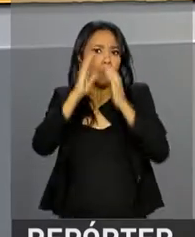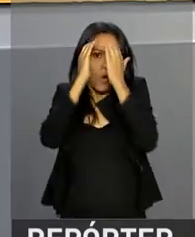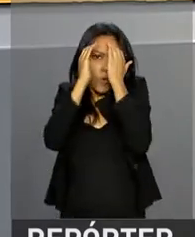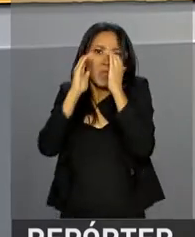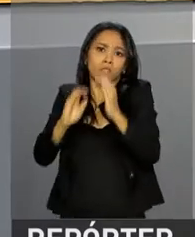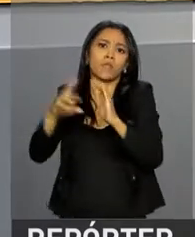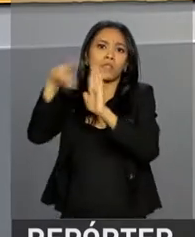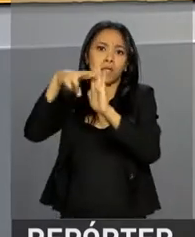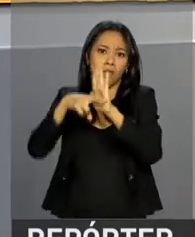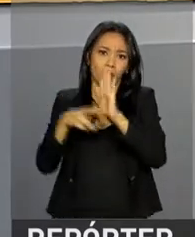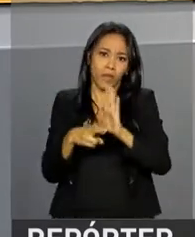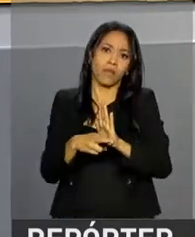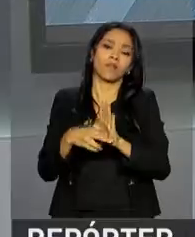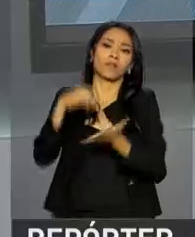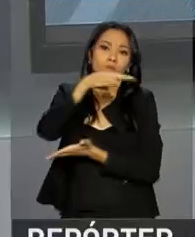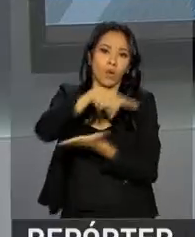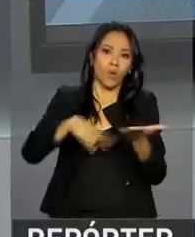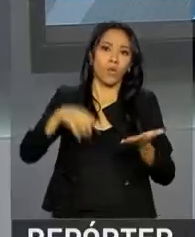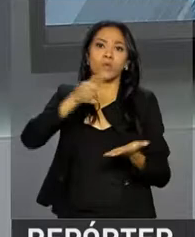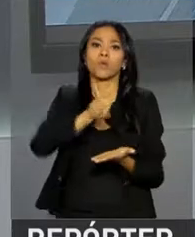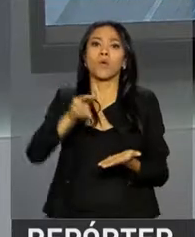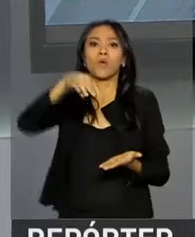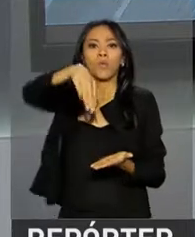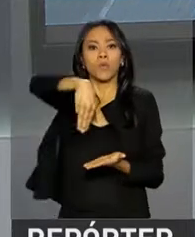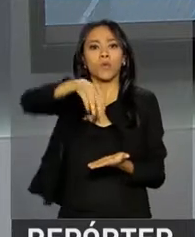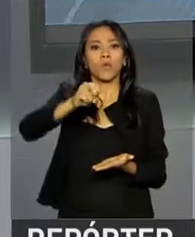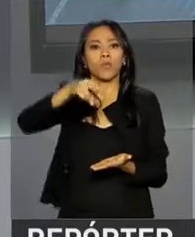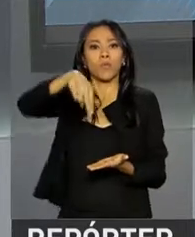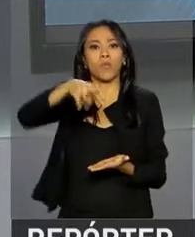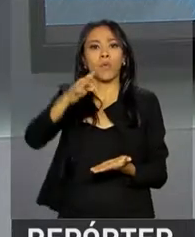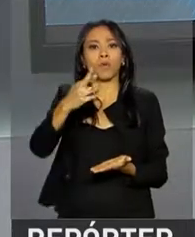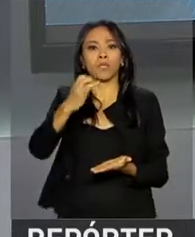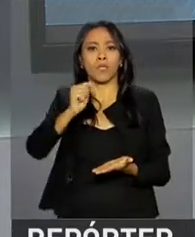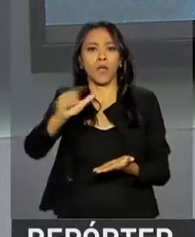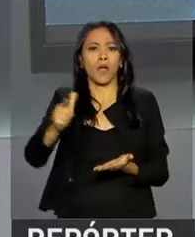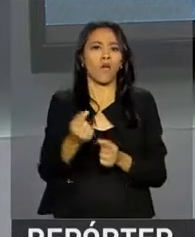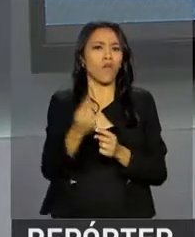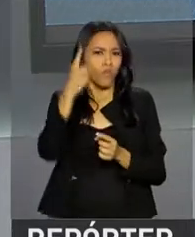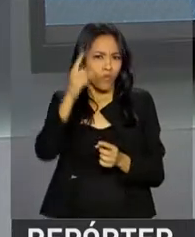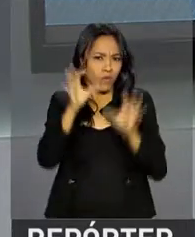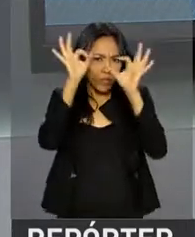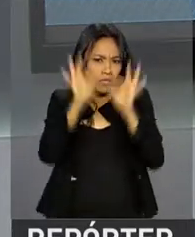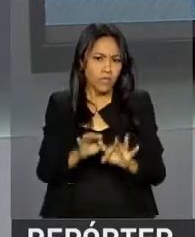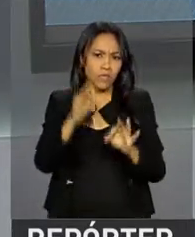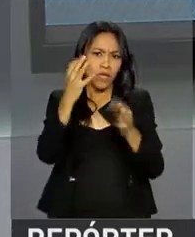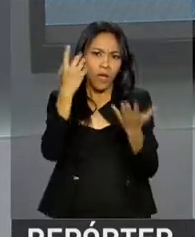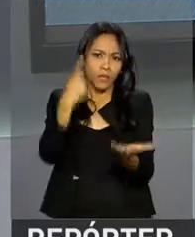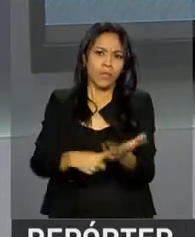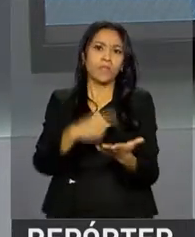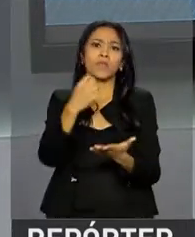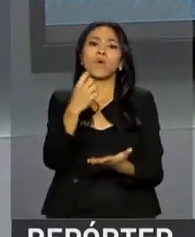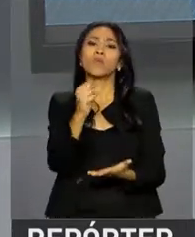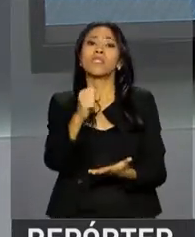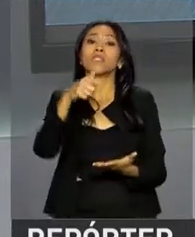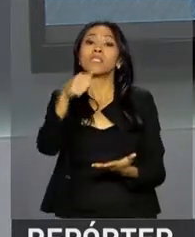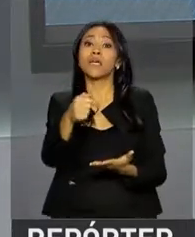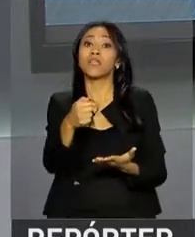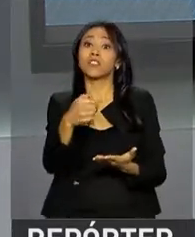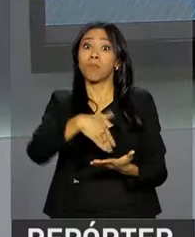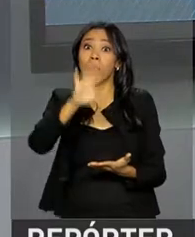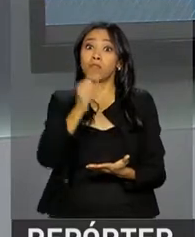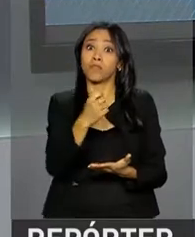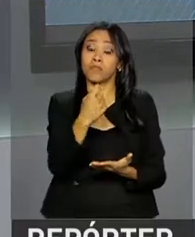do Protocolo de Montreal. O acordo firmado em 1987 por mais de 190 países quer